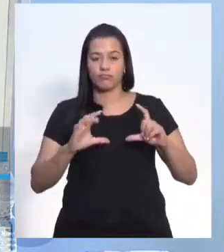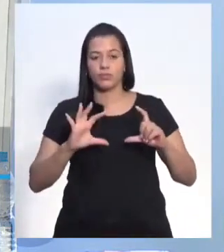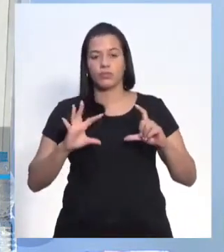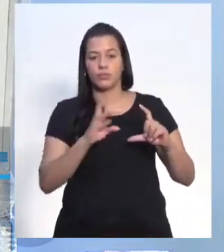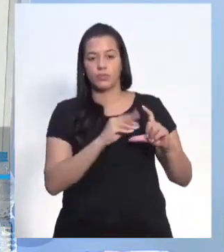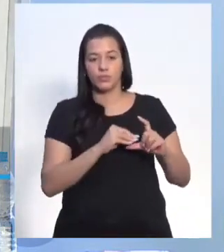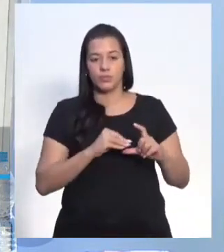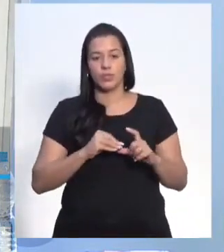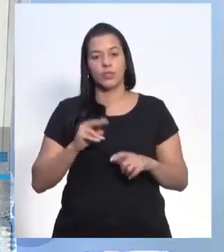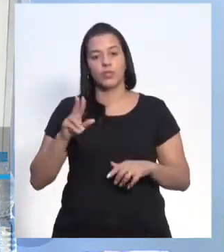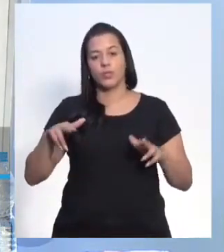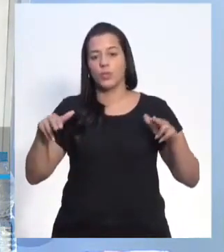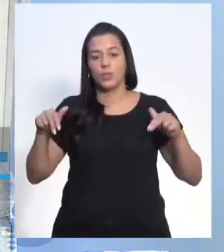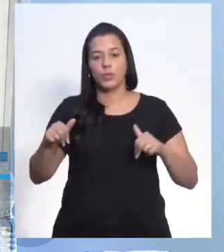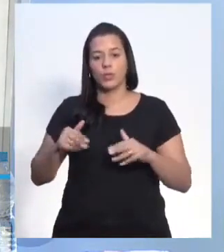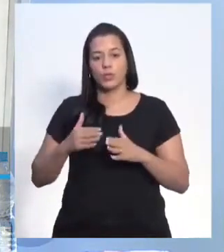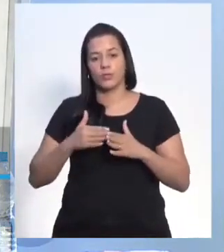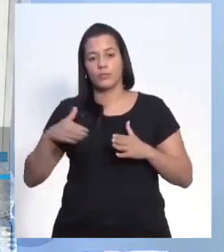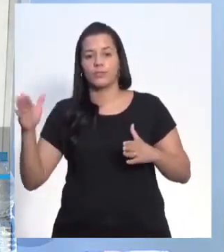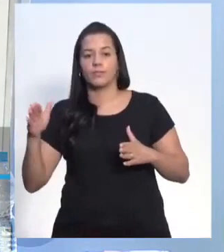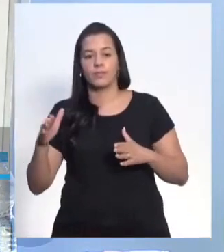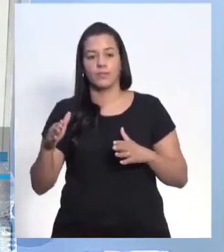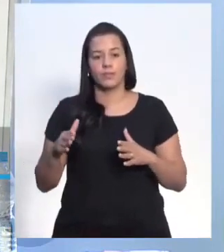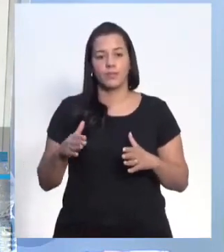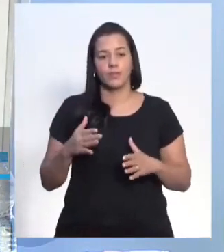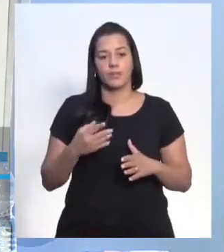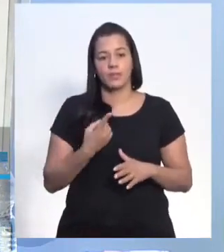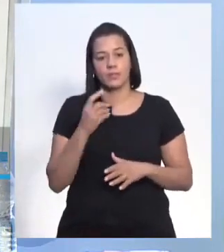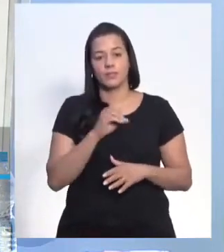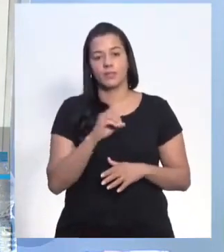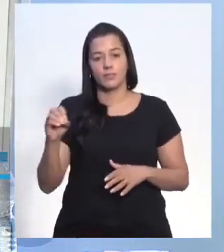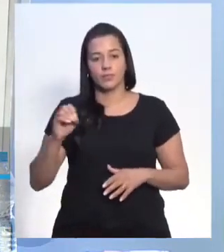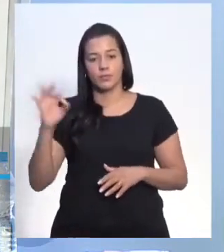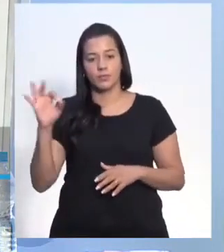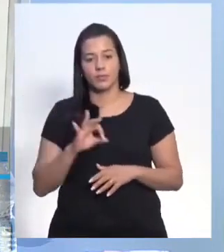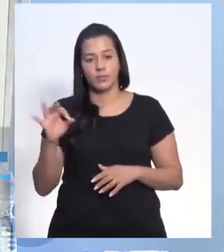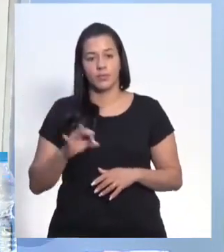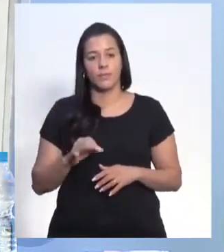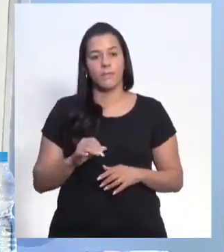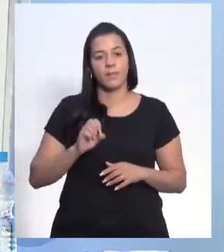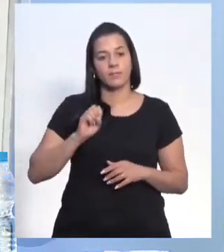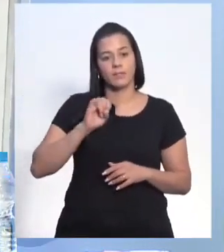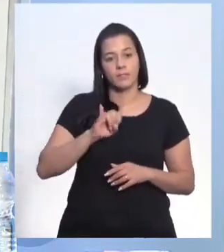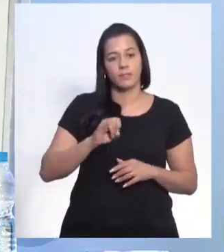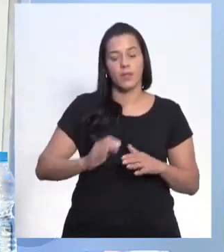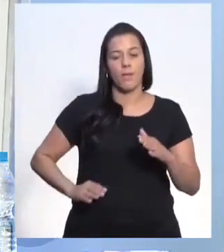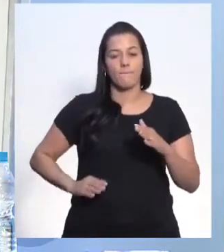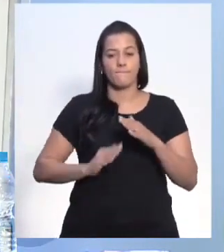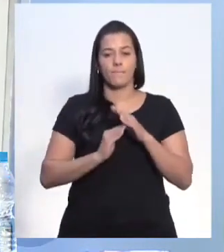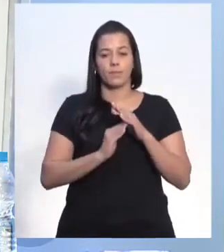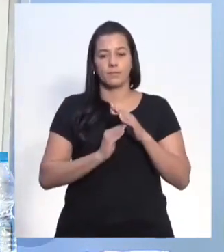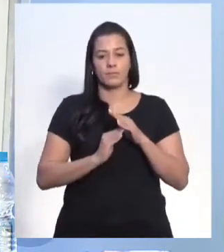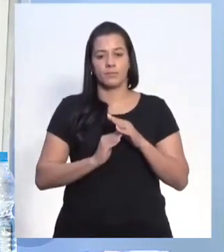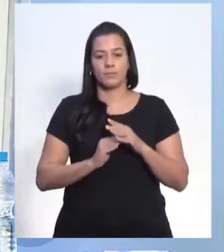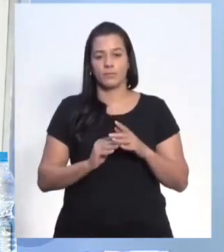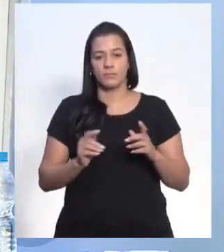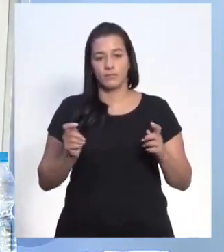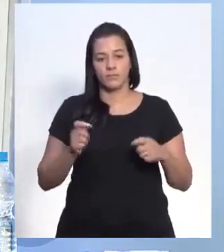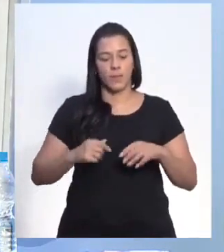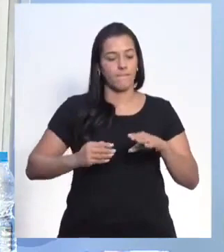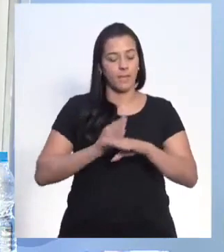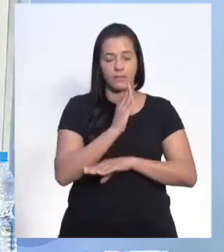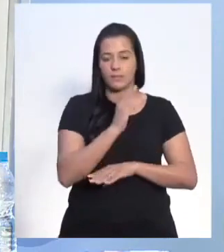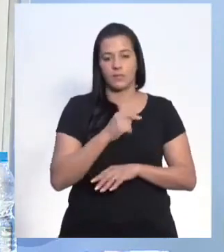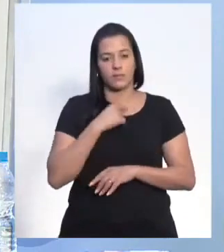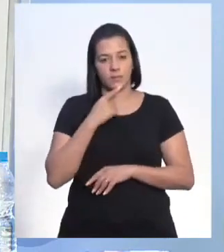todo, nunca vai passar, nunca vai chegar, só pode chegar no 100% se eu pegar todo mundo, né? Mas vai chegar no máximo a 100%, não vai passar.